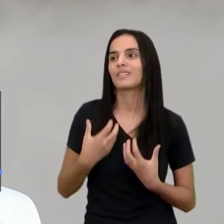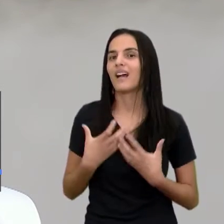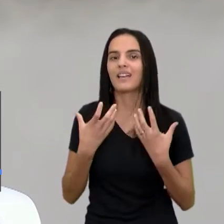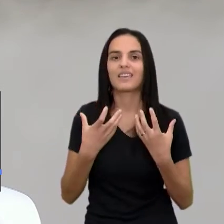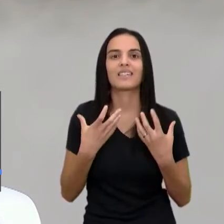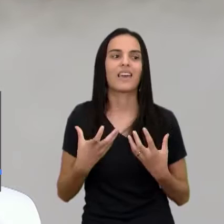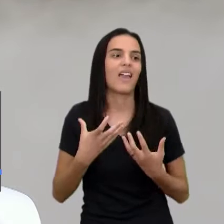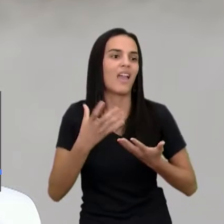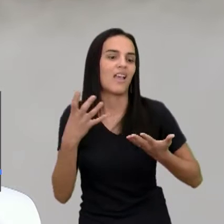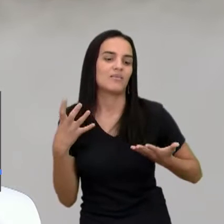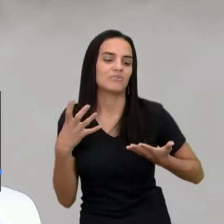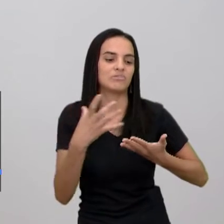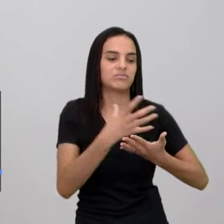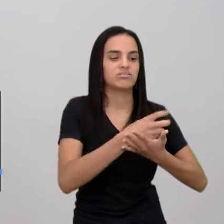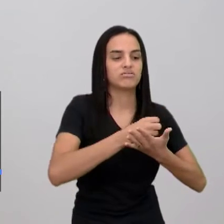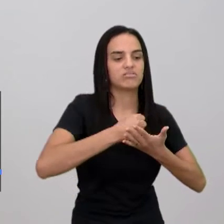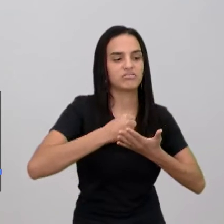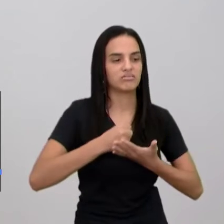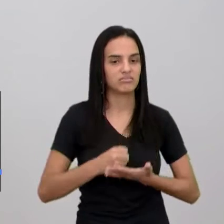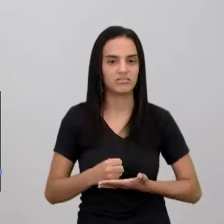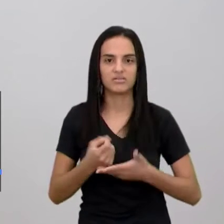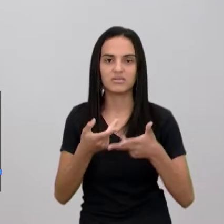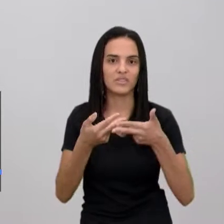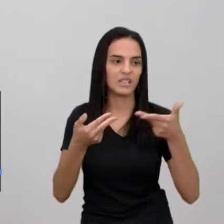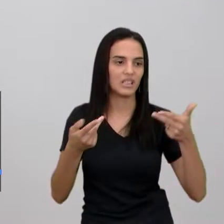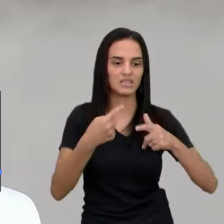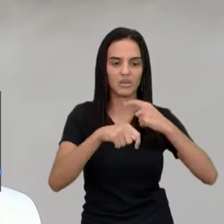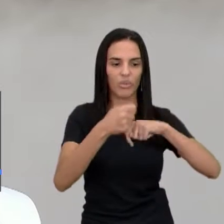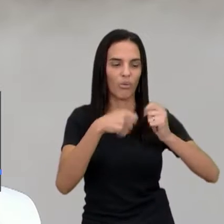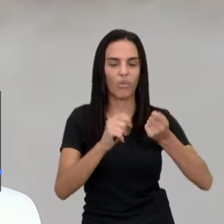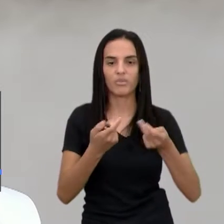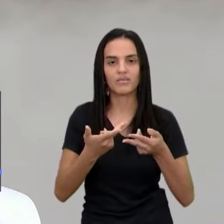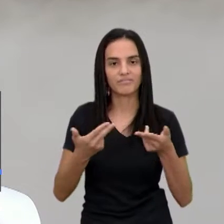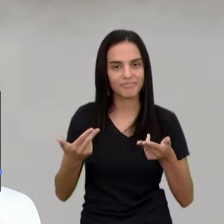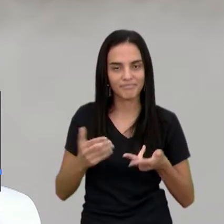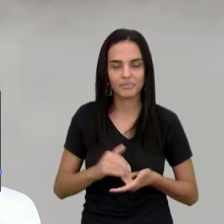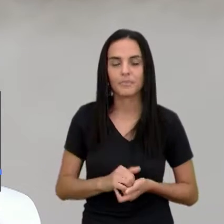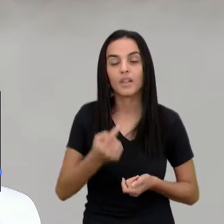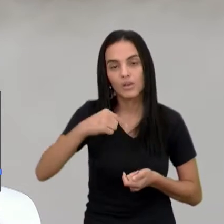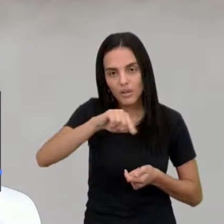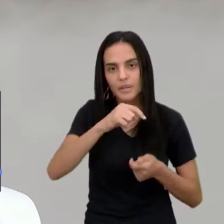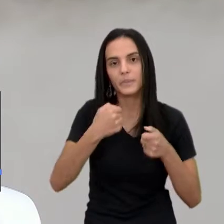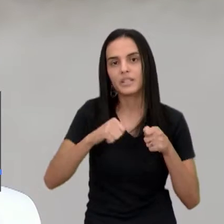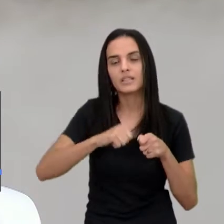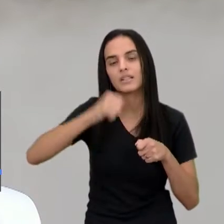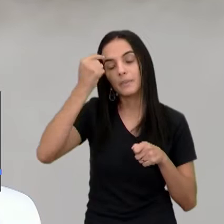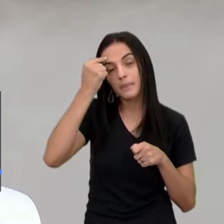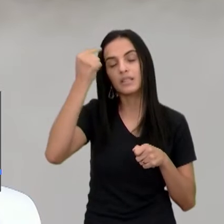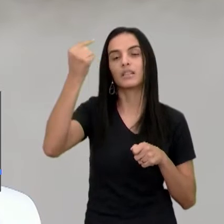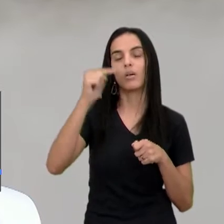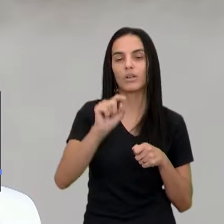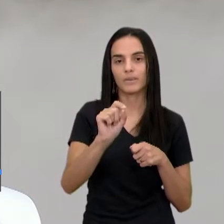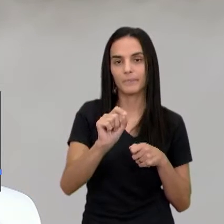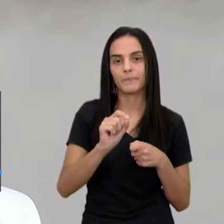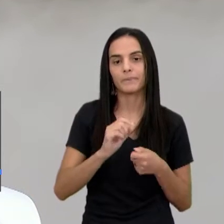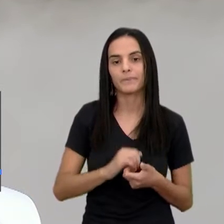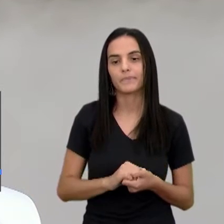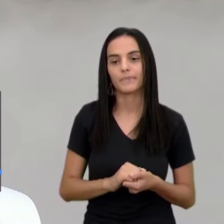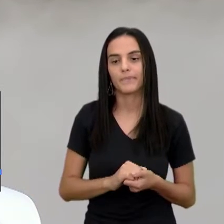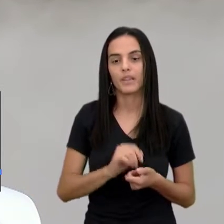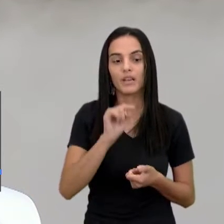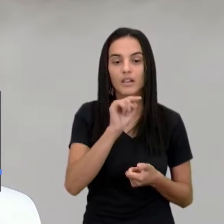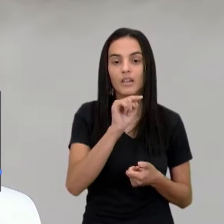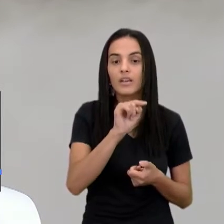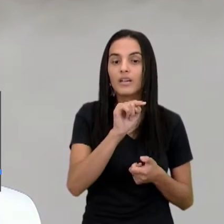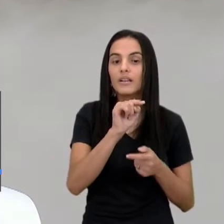para interferir, por exemplo, nas questões econômicas. E o que a gente precisa pensar justamente é que ele está